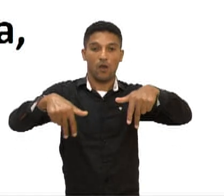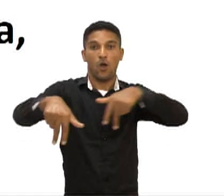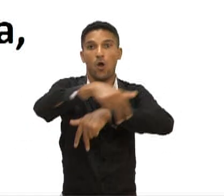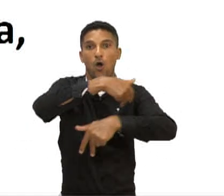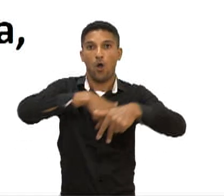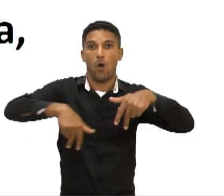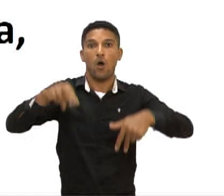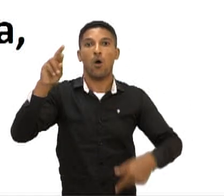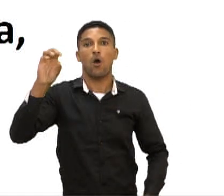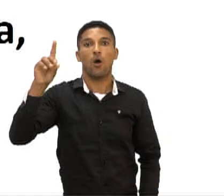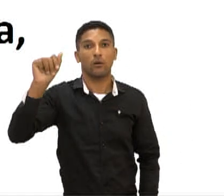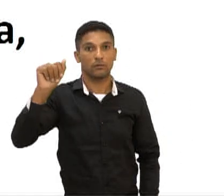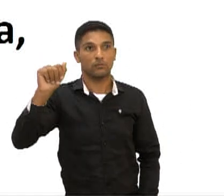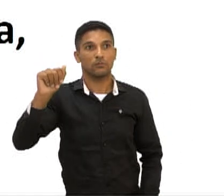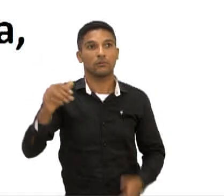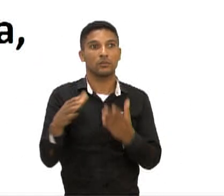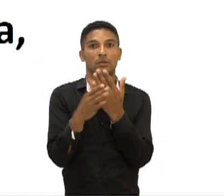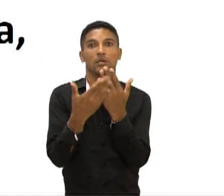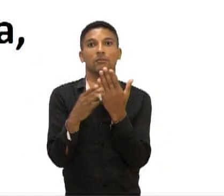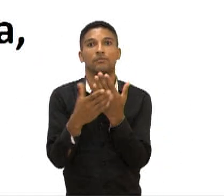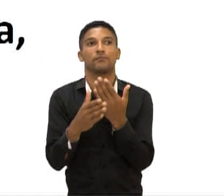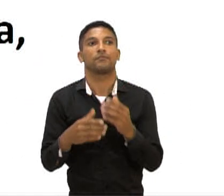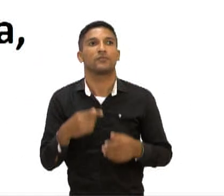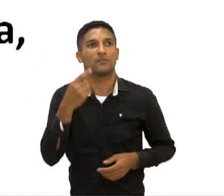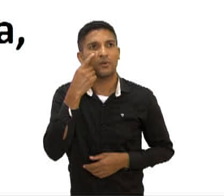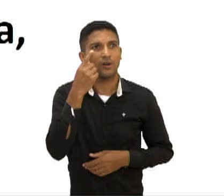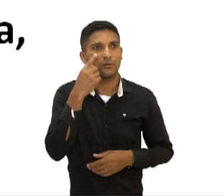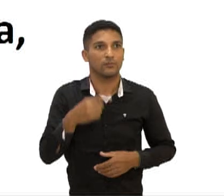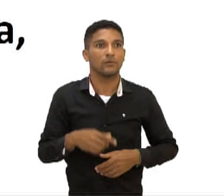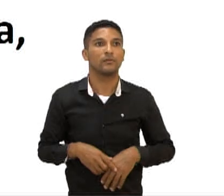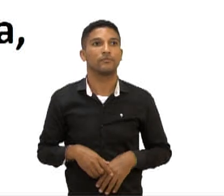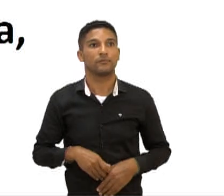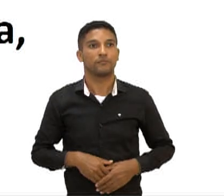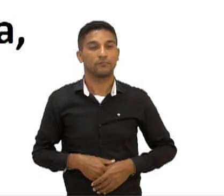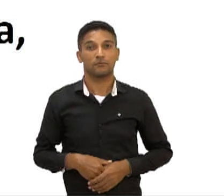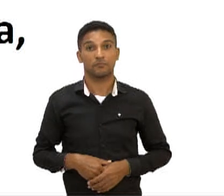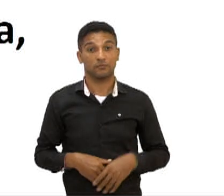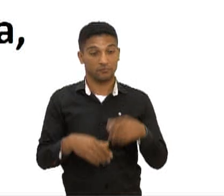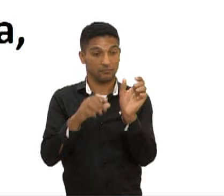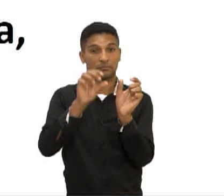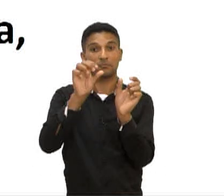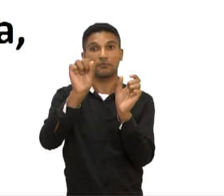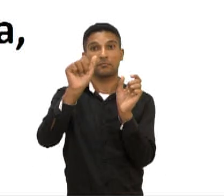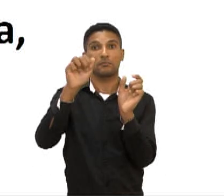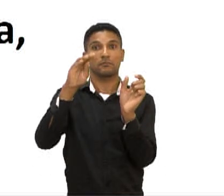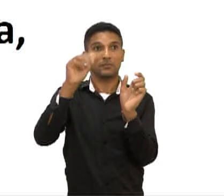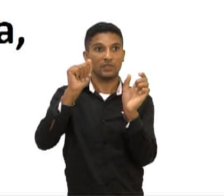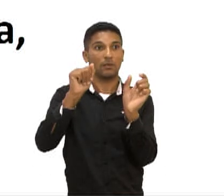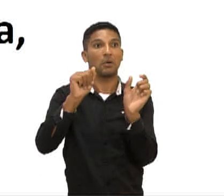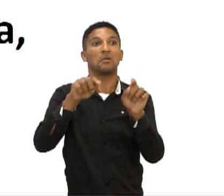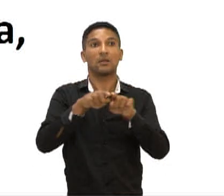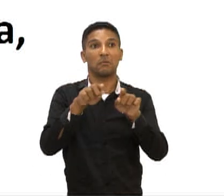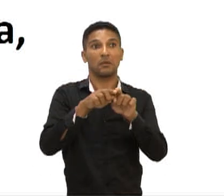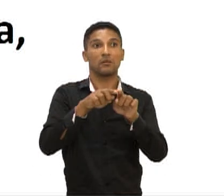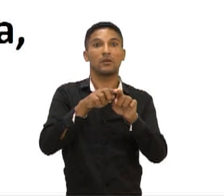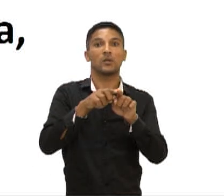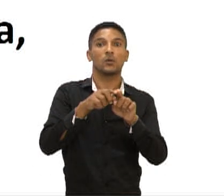círculo, onde quem está no meio passa a sua vez a outra pessoa, depois de se apresentar. Então é